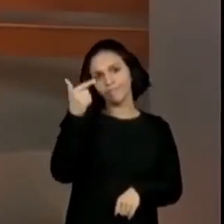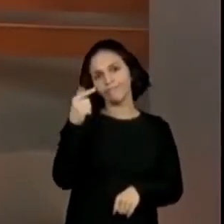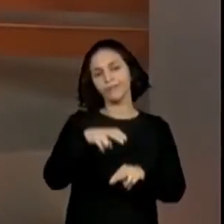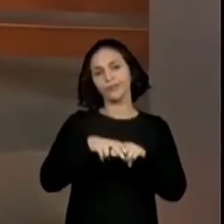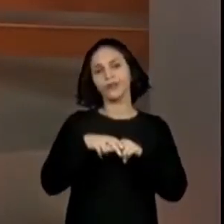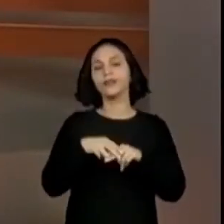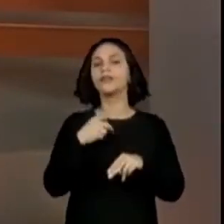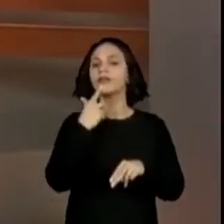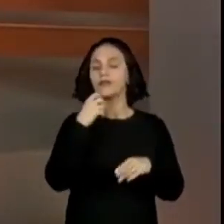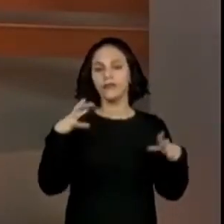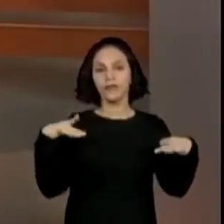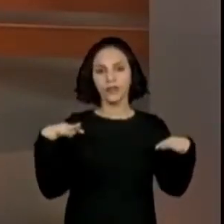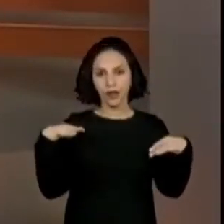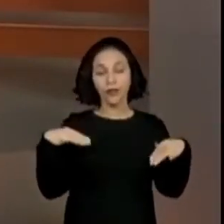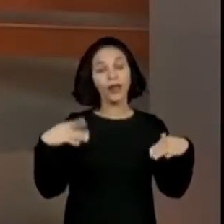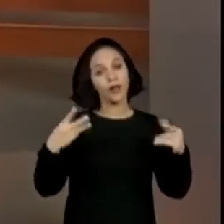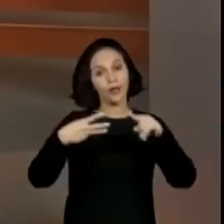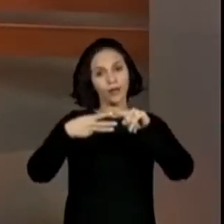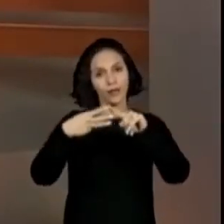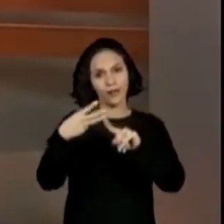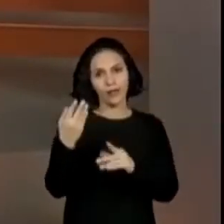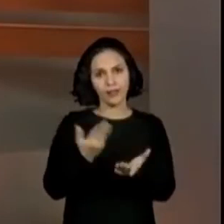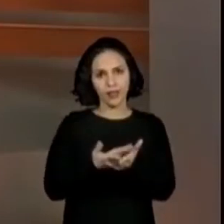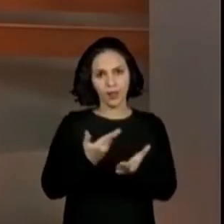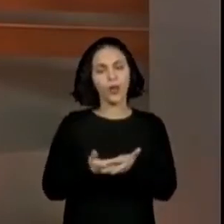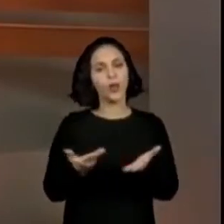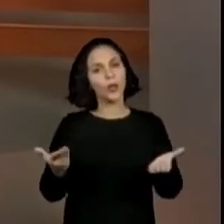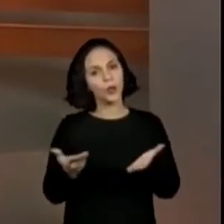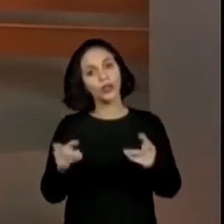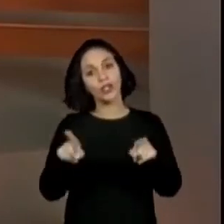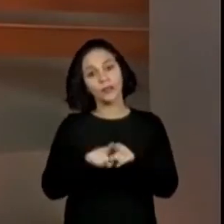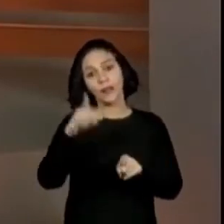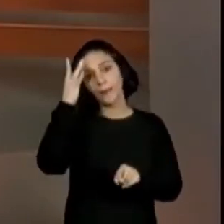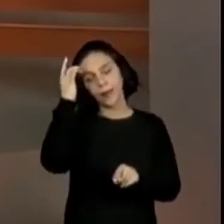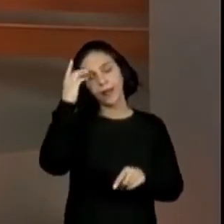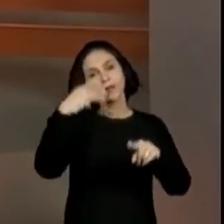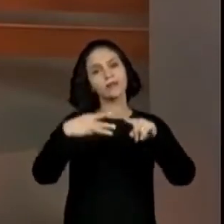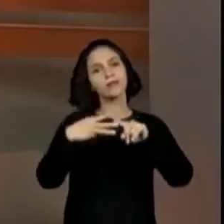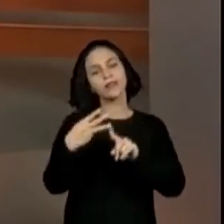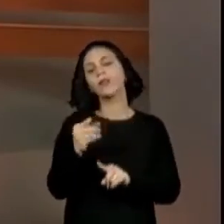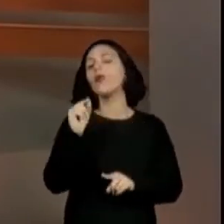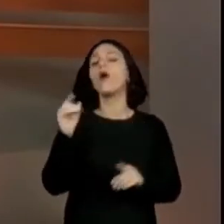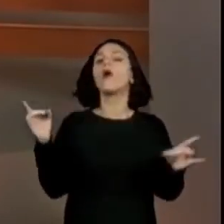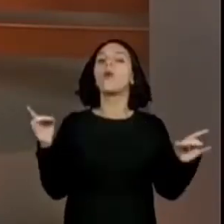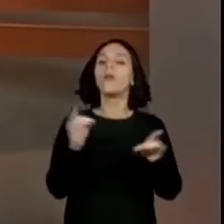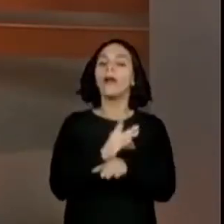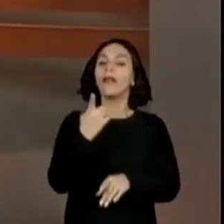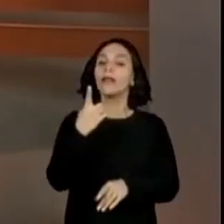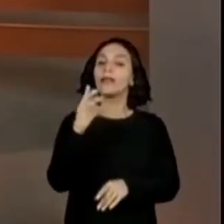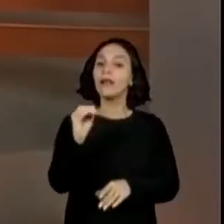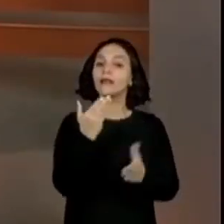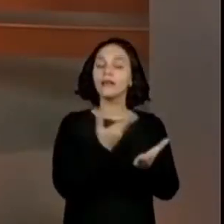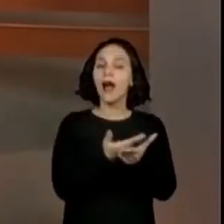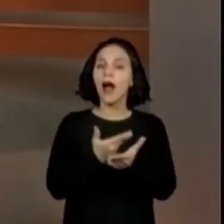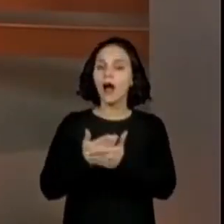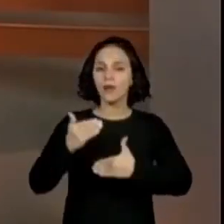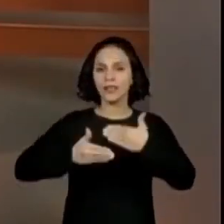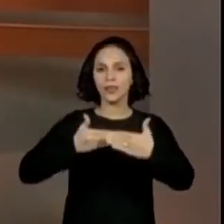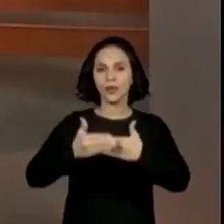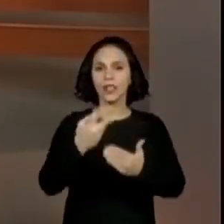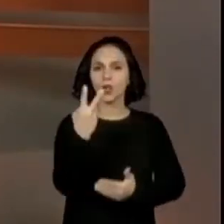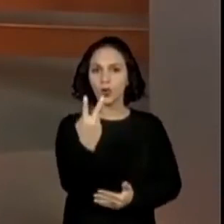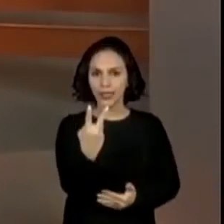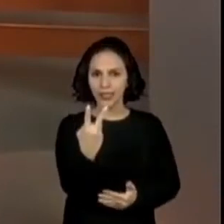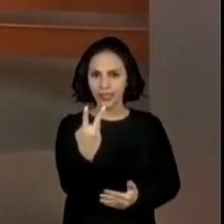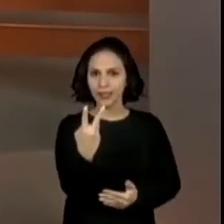feriado teremos então três aulas hoje e três amanhã para completar as 10 aulas da sequência do